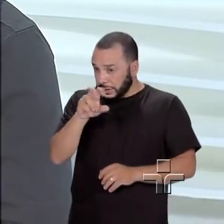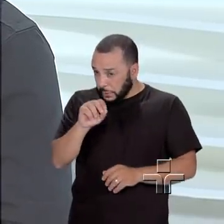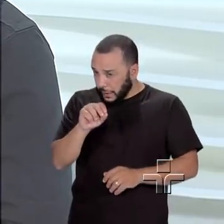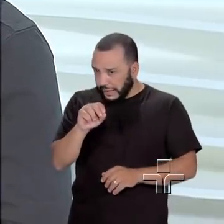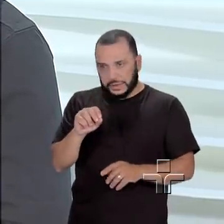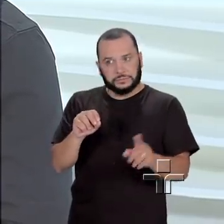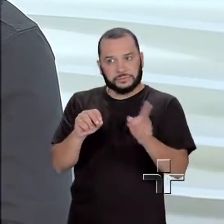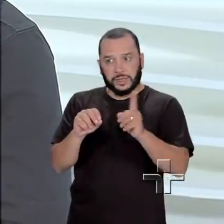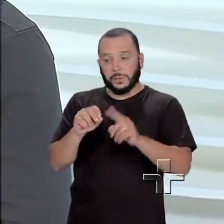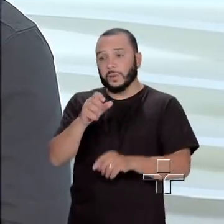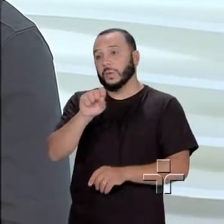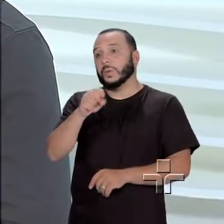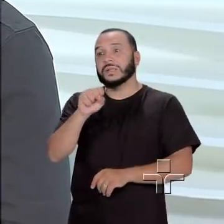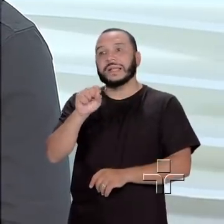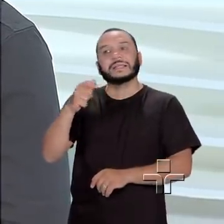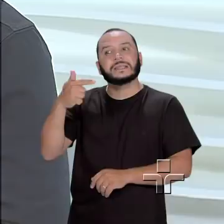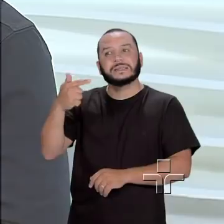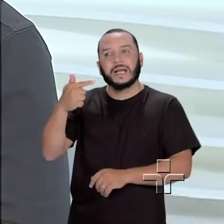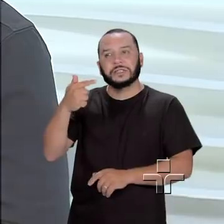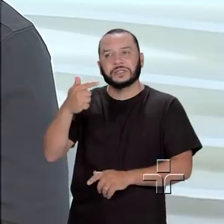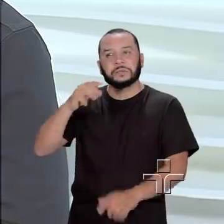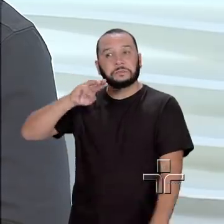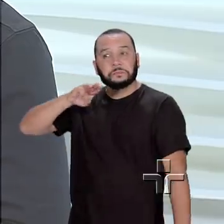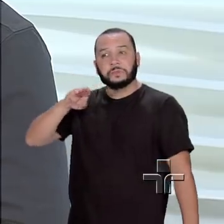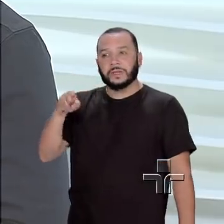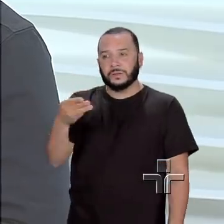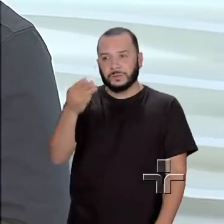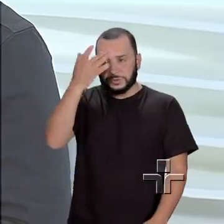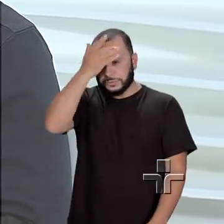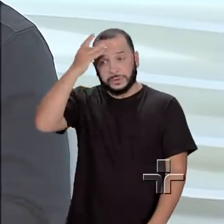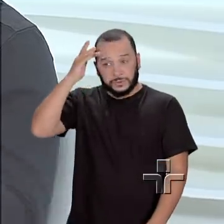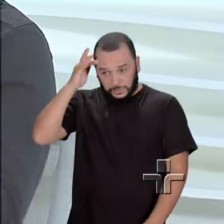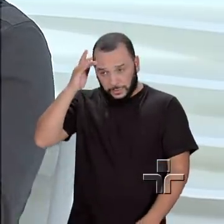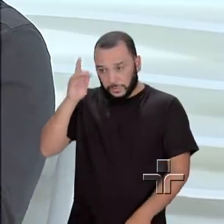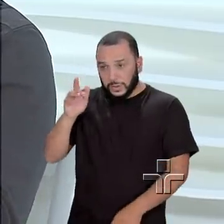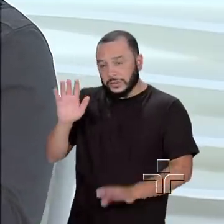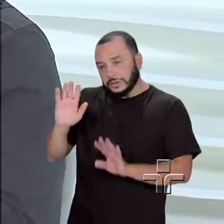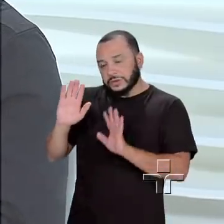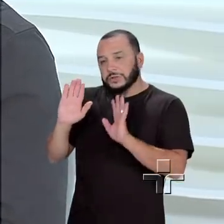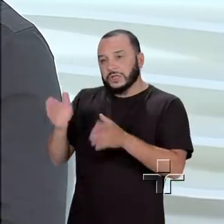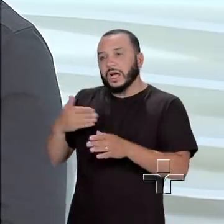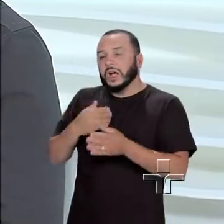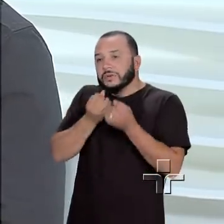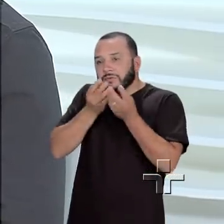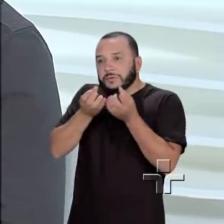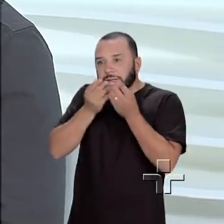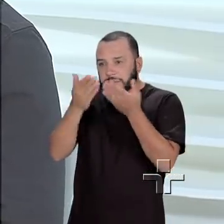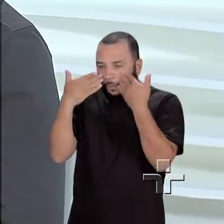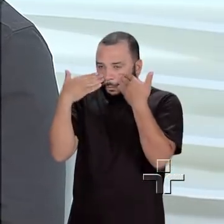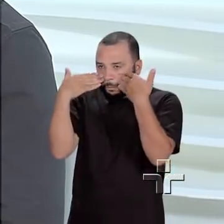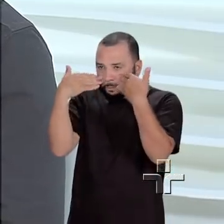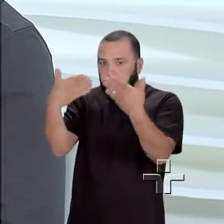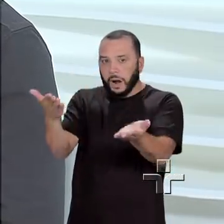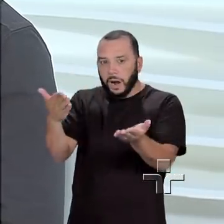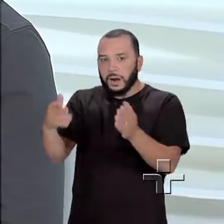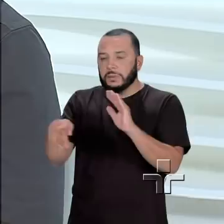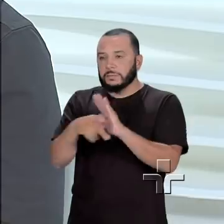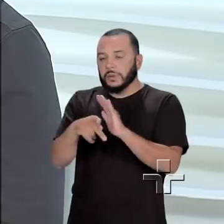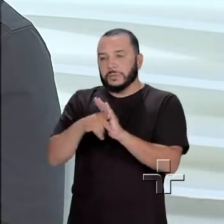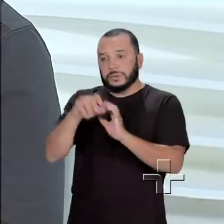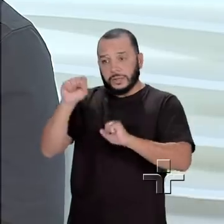é pelo menos 87 milhões de pessoas, de usuários, somente nesse vazamento da Cambridge